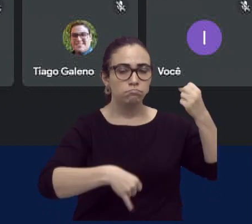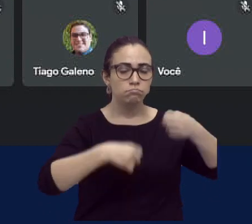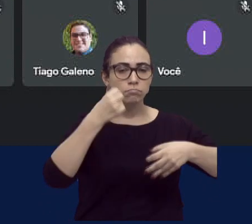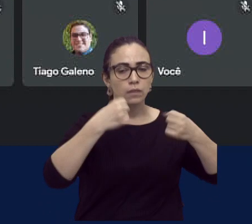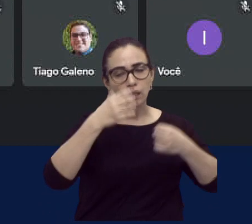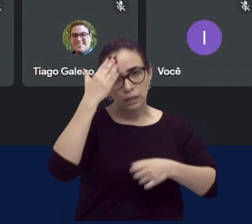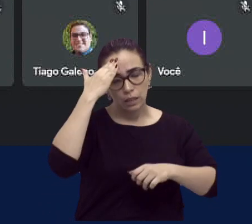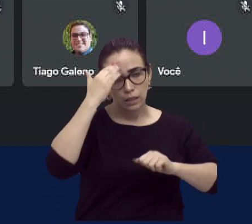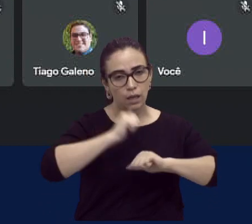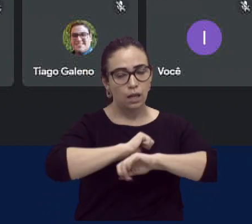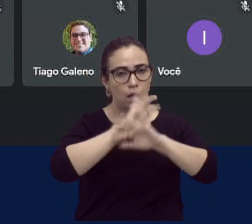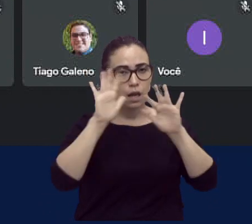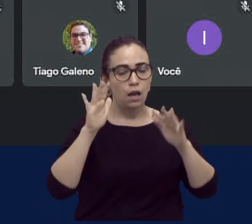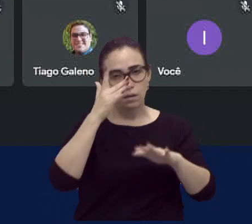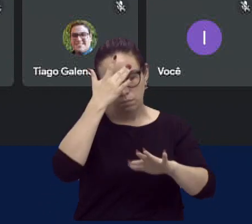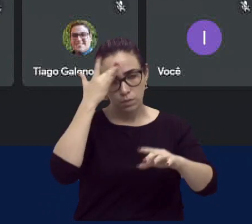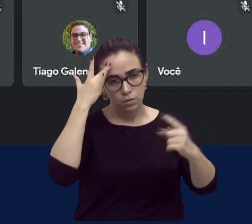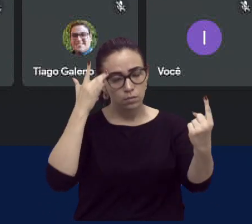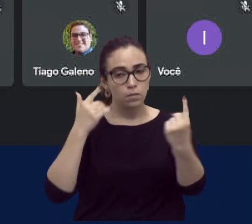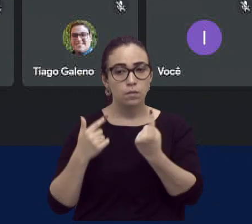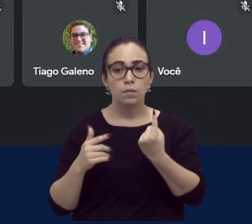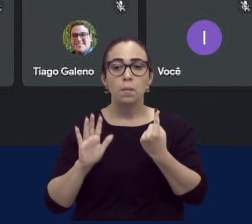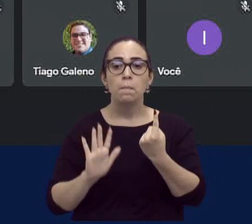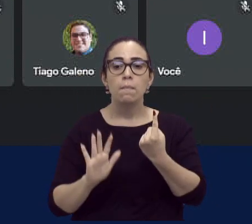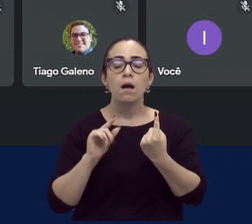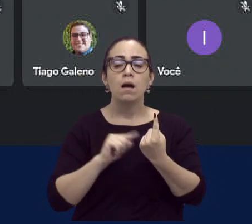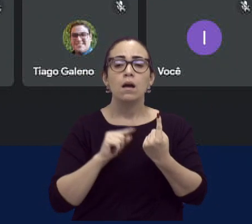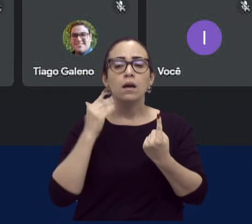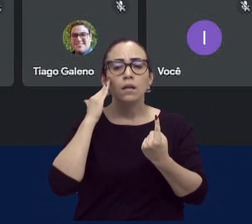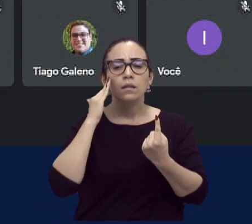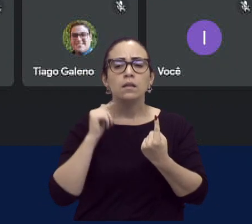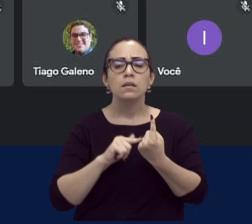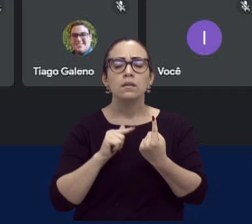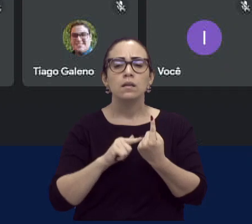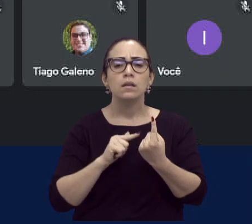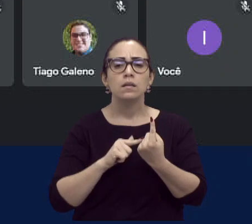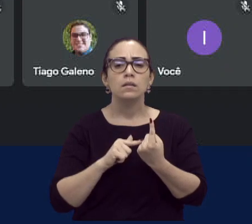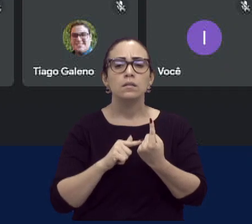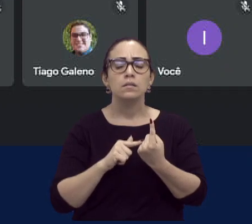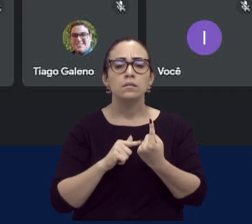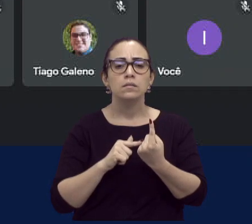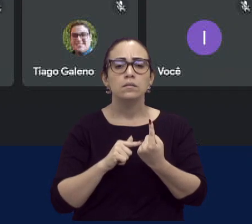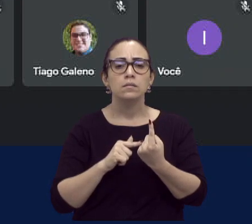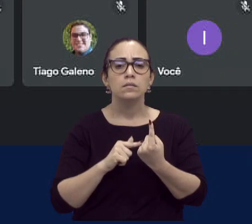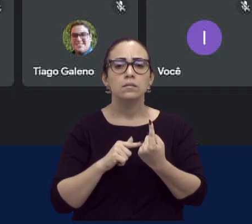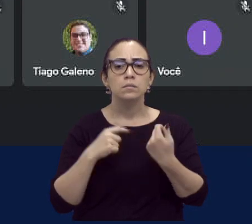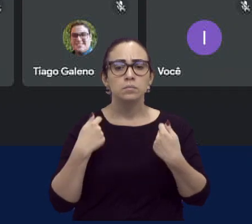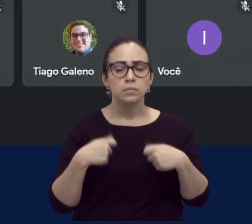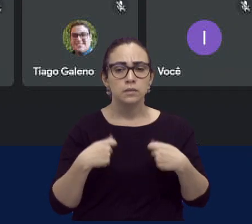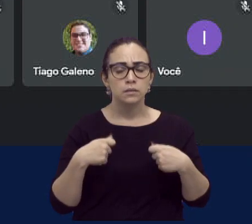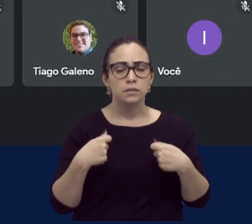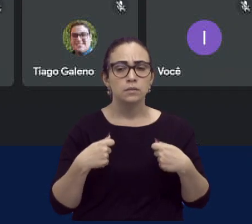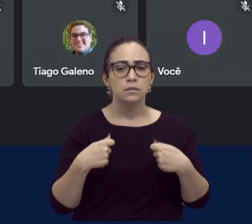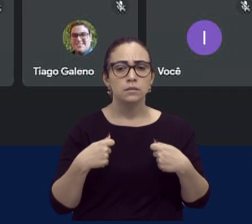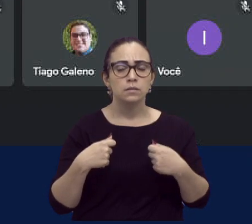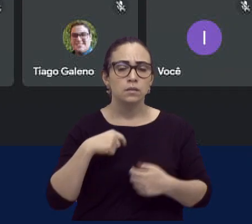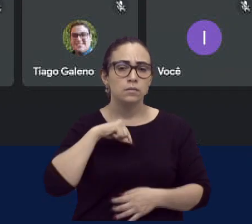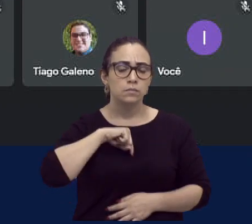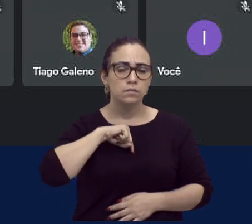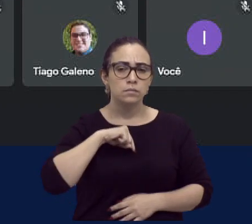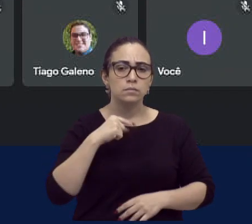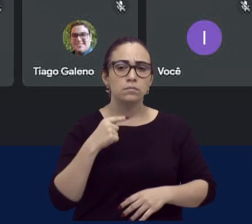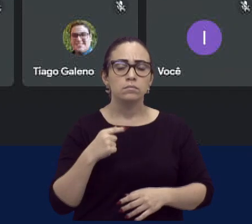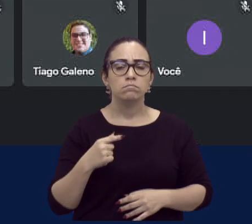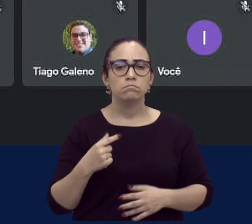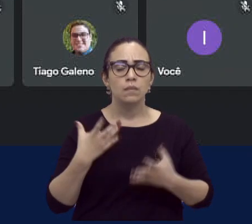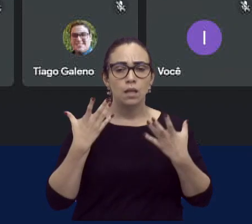entendimento a fala do outro. Mas você só vai ouvir e receber com entendimento a fala do outro se você tiver trabalhado dentro de si essa